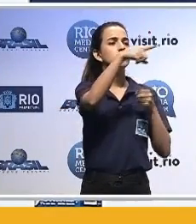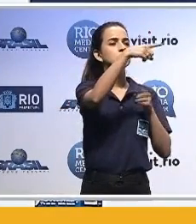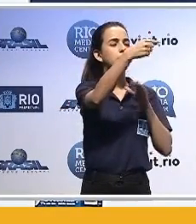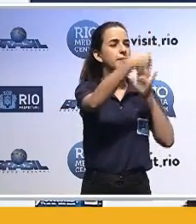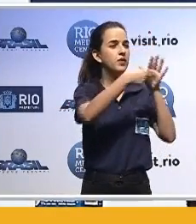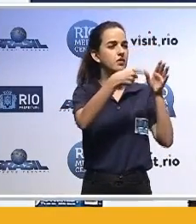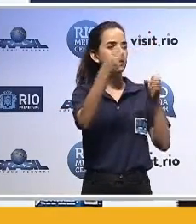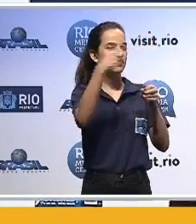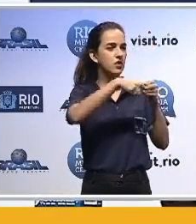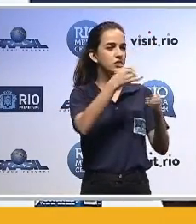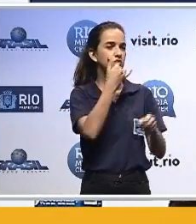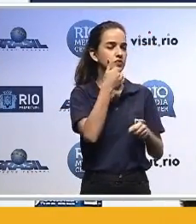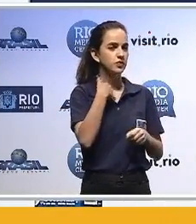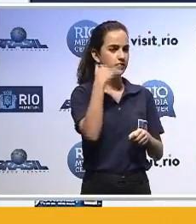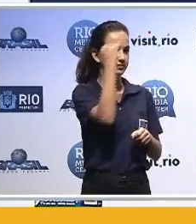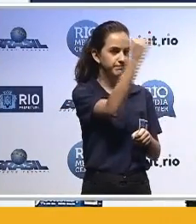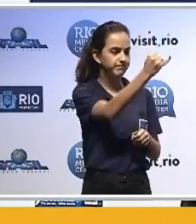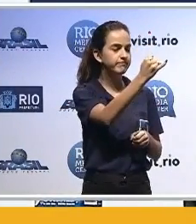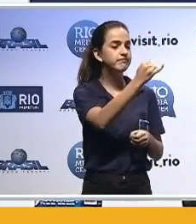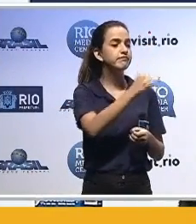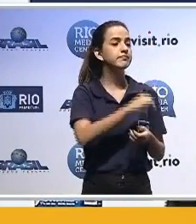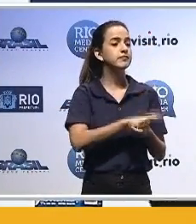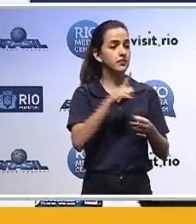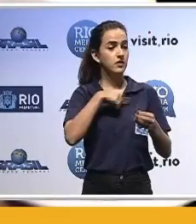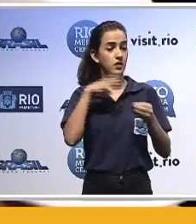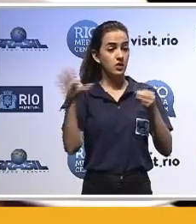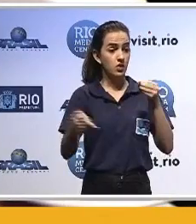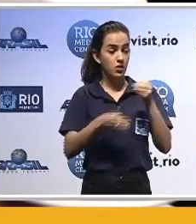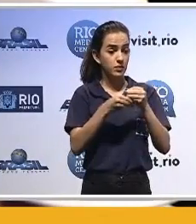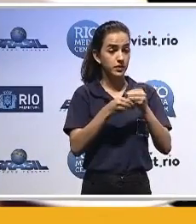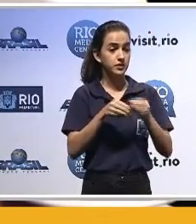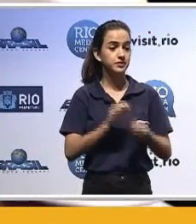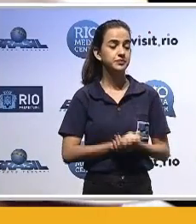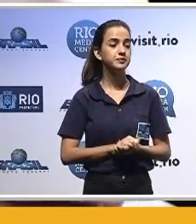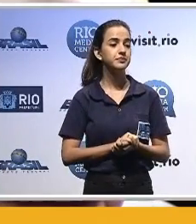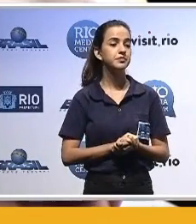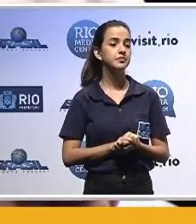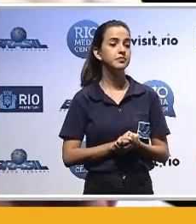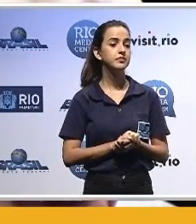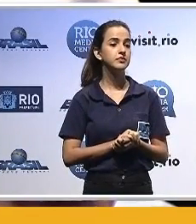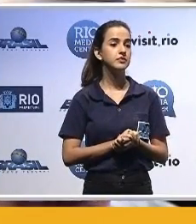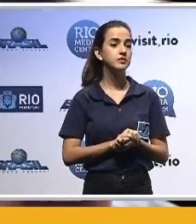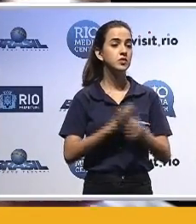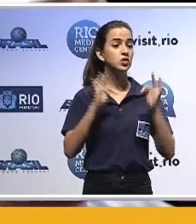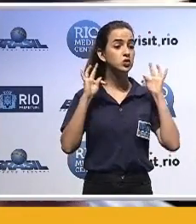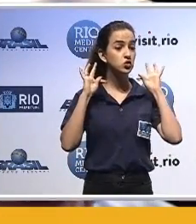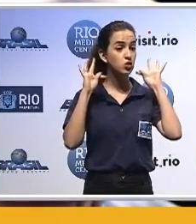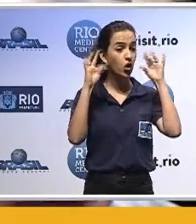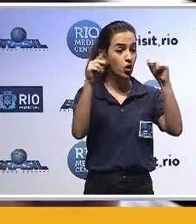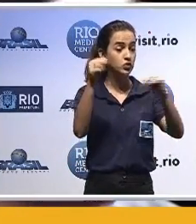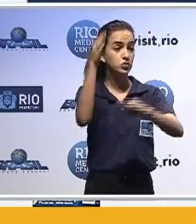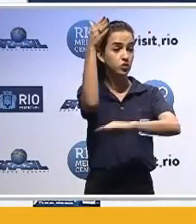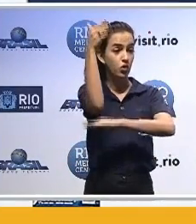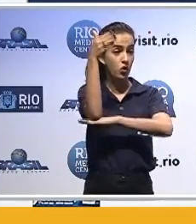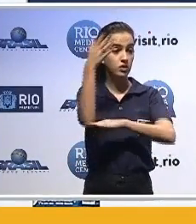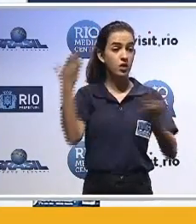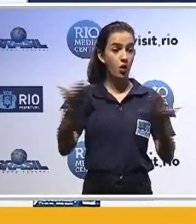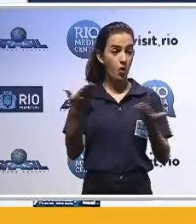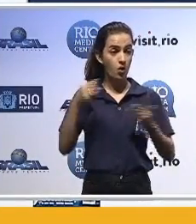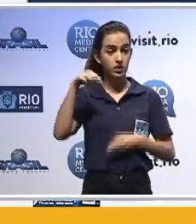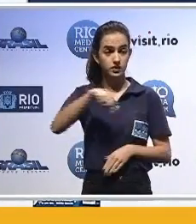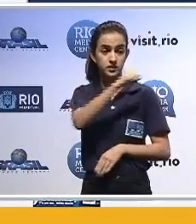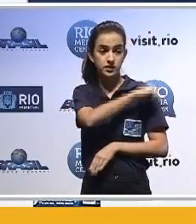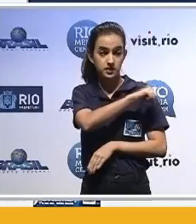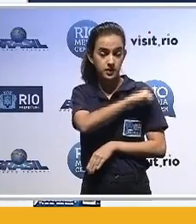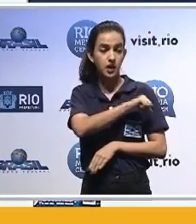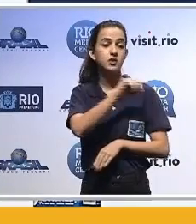Santiago, completar a minha resposta. Todos os hotéis hoje na cidade e no